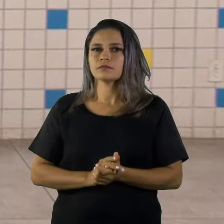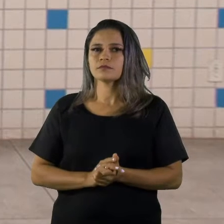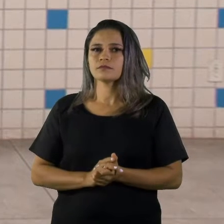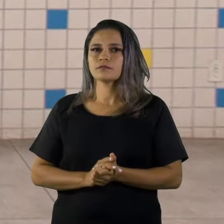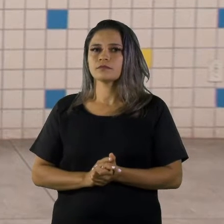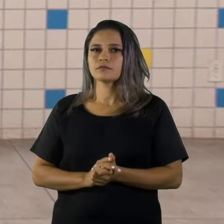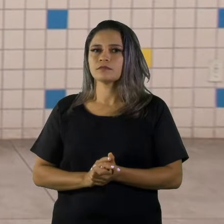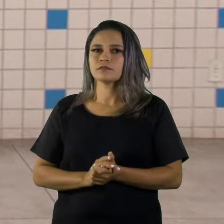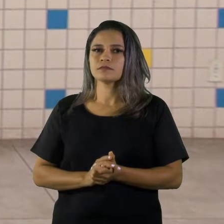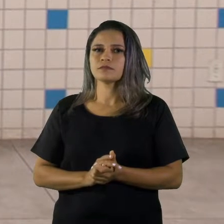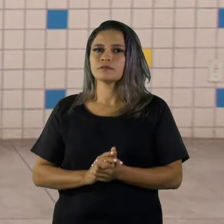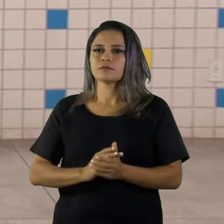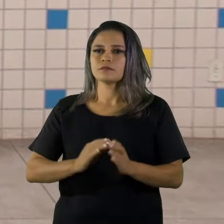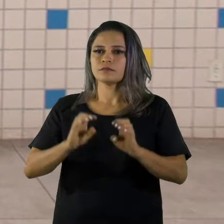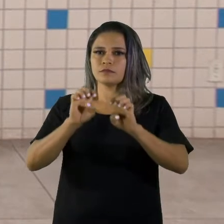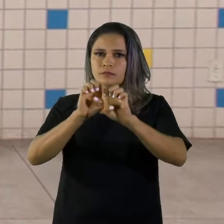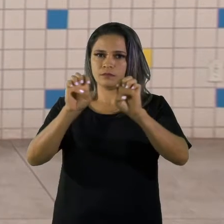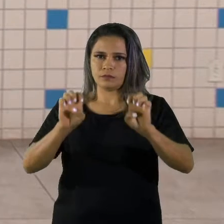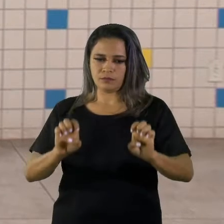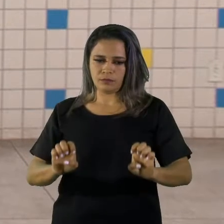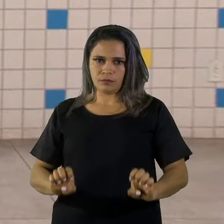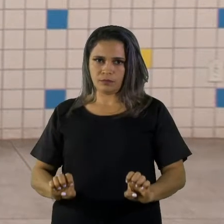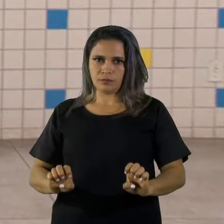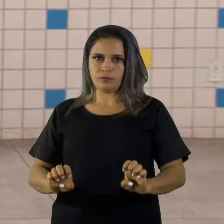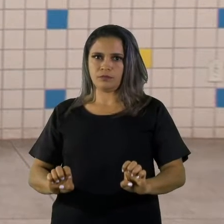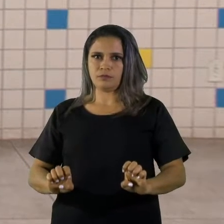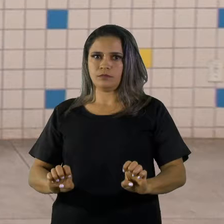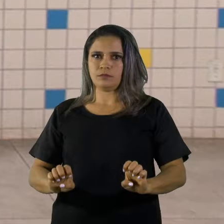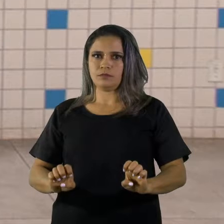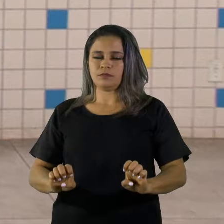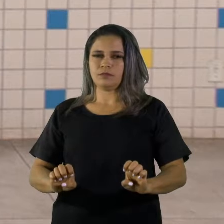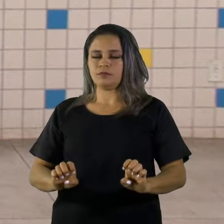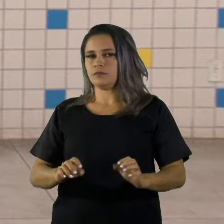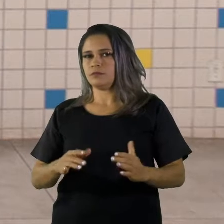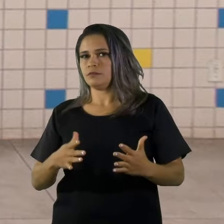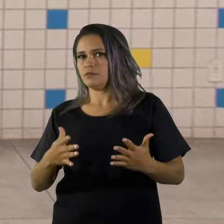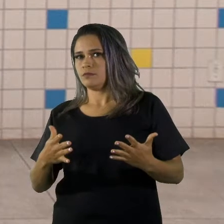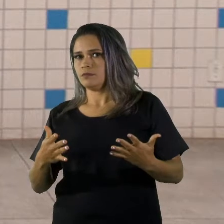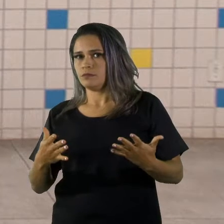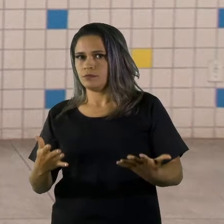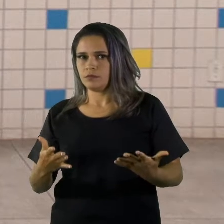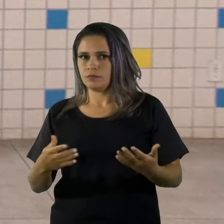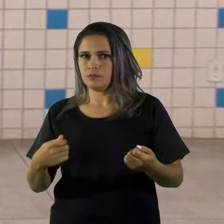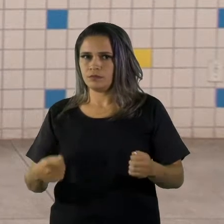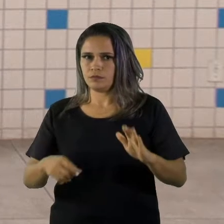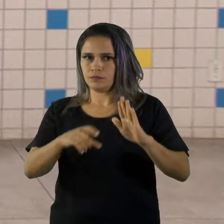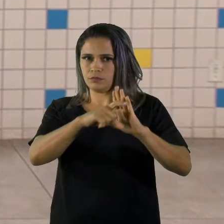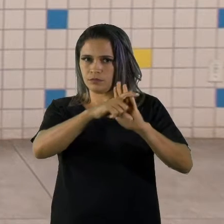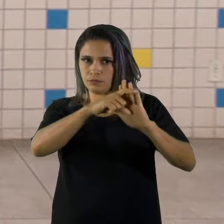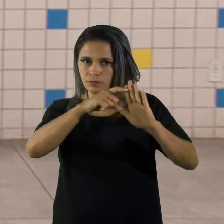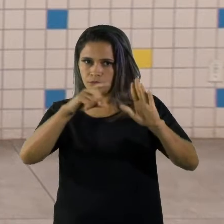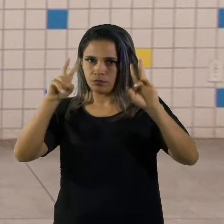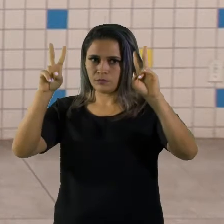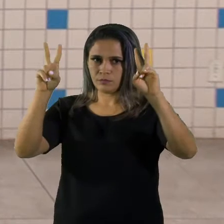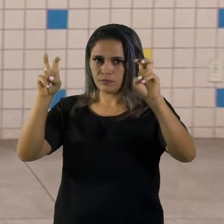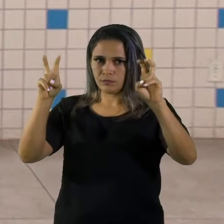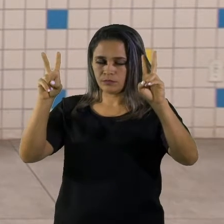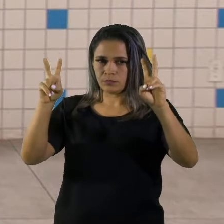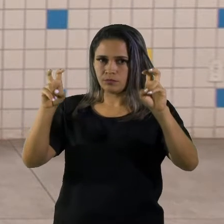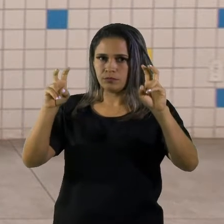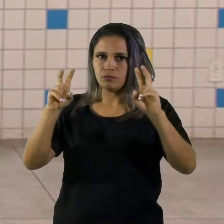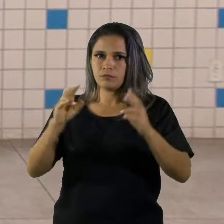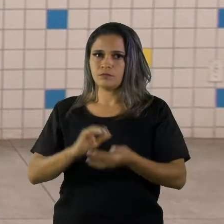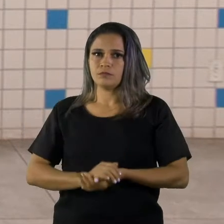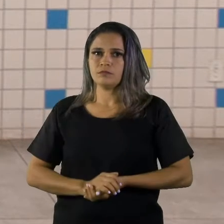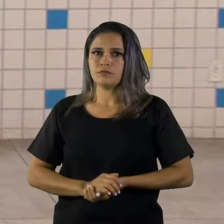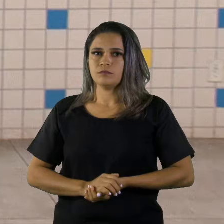a estrutura da entrevista é qual? Apresenta um roteiro, o título, o tema,